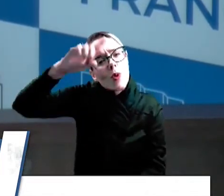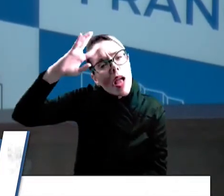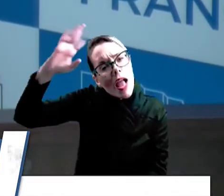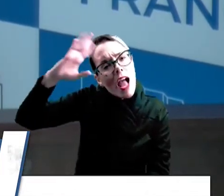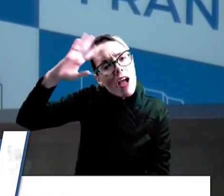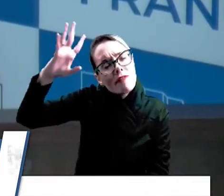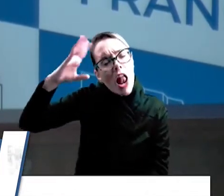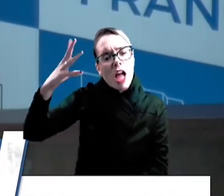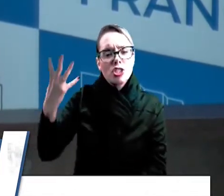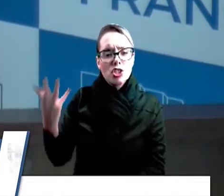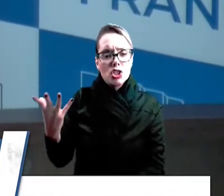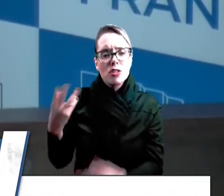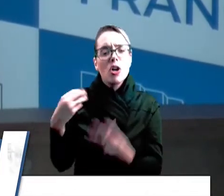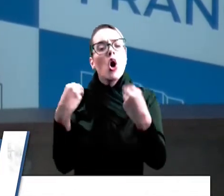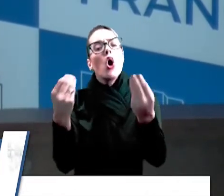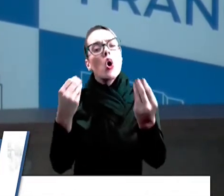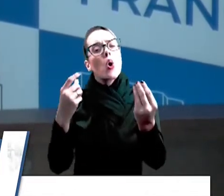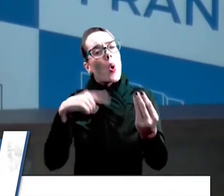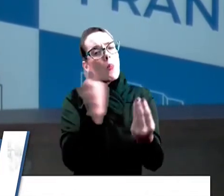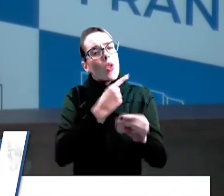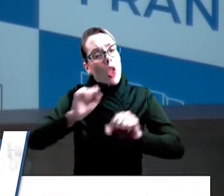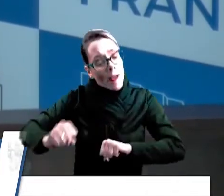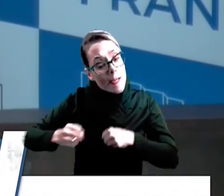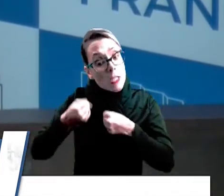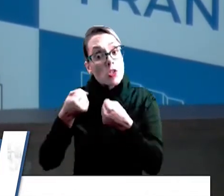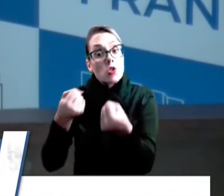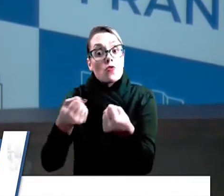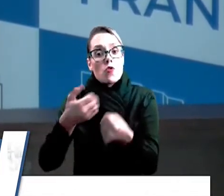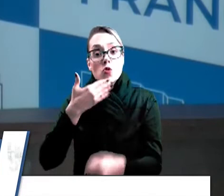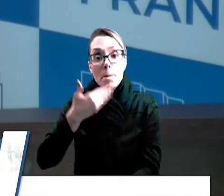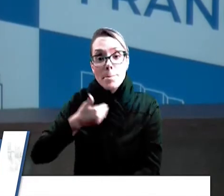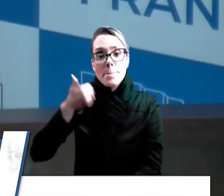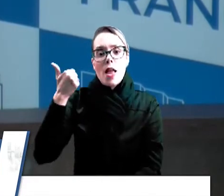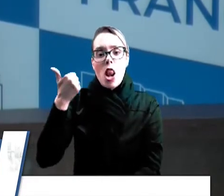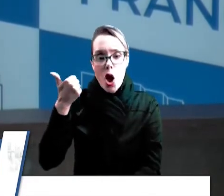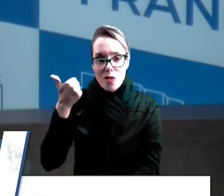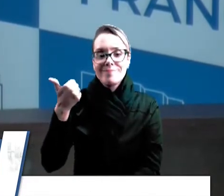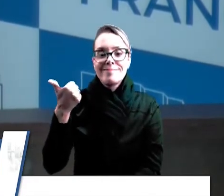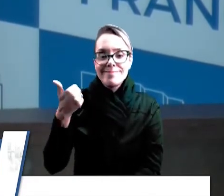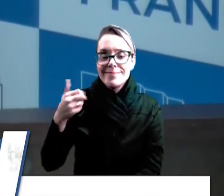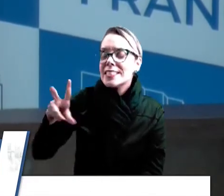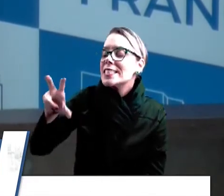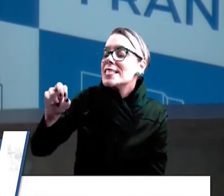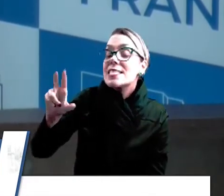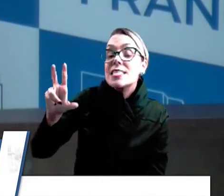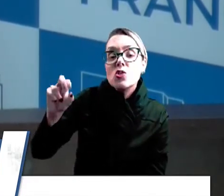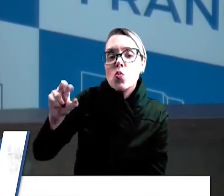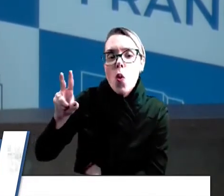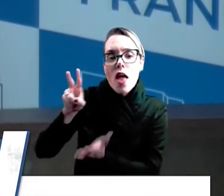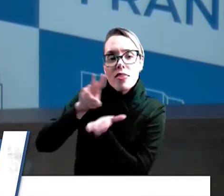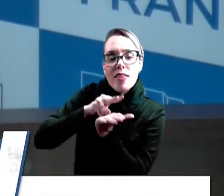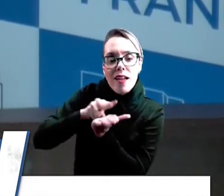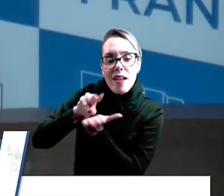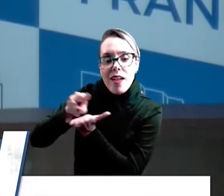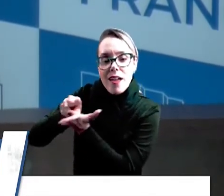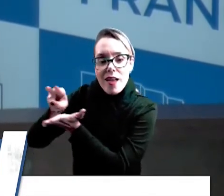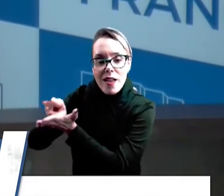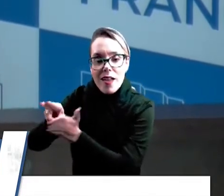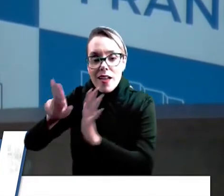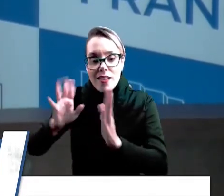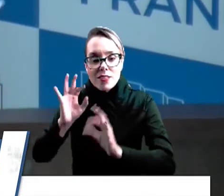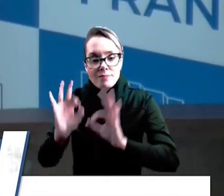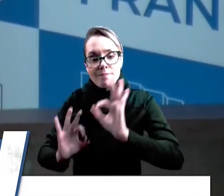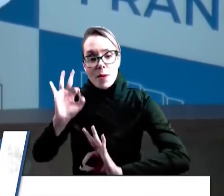um pouquinho para aqueles 50 leitos lá do hospital funcionar. O prefeito já fez uma coisa boa, através daquela moção de repúdio